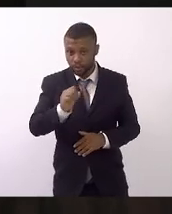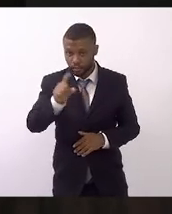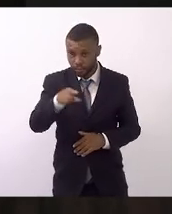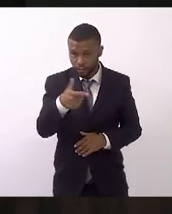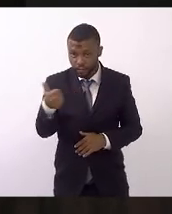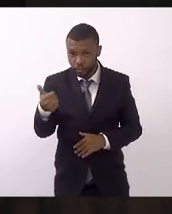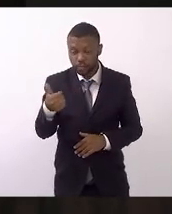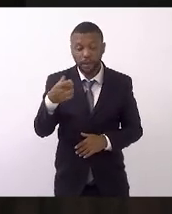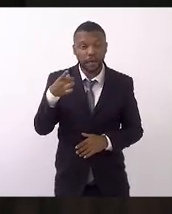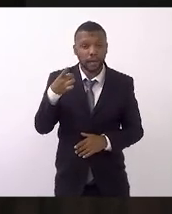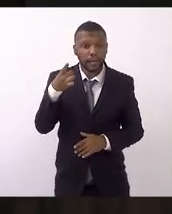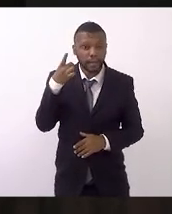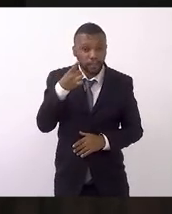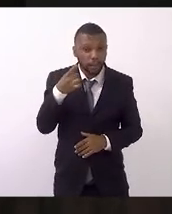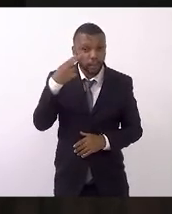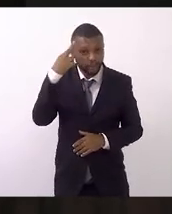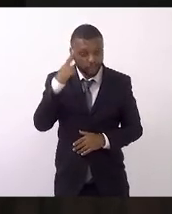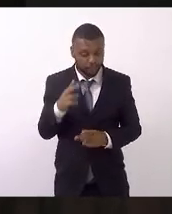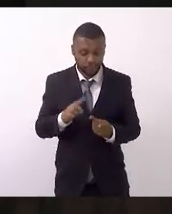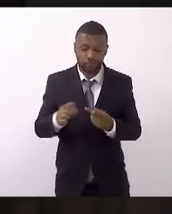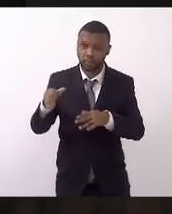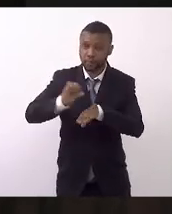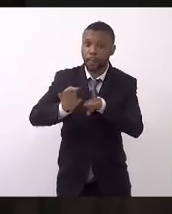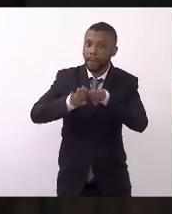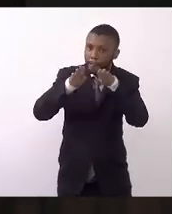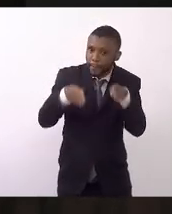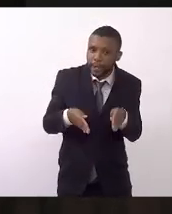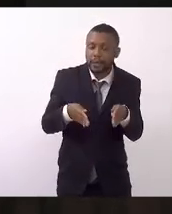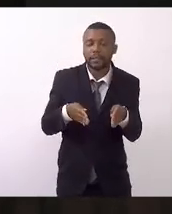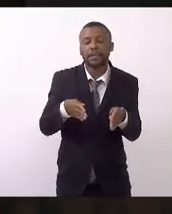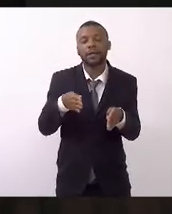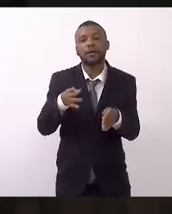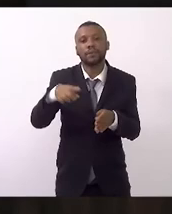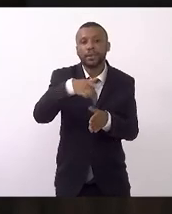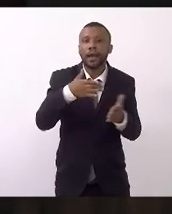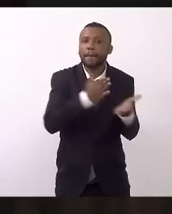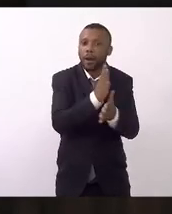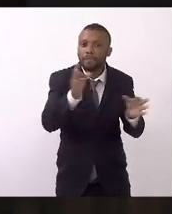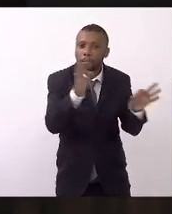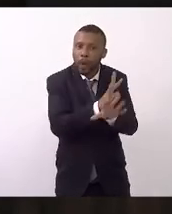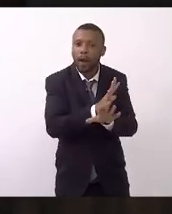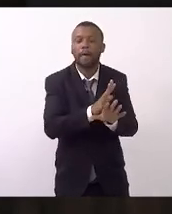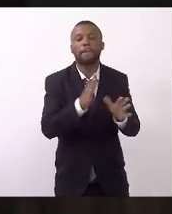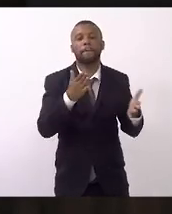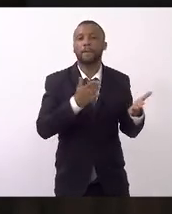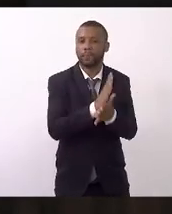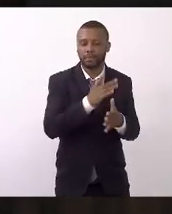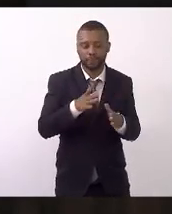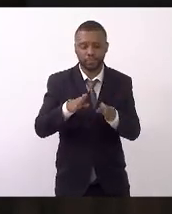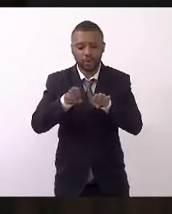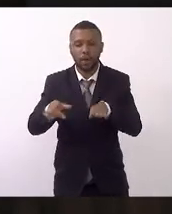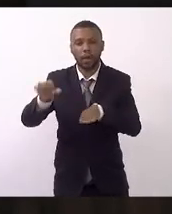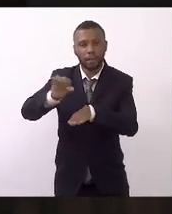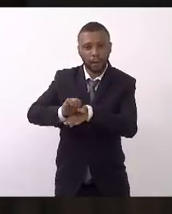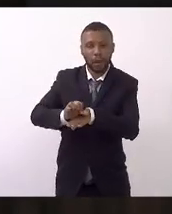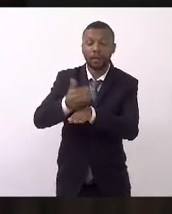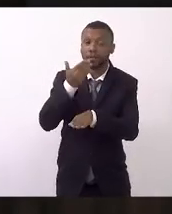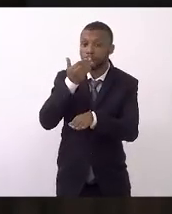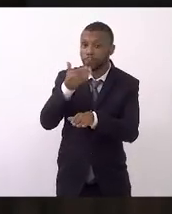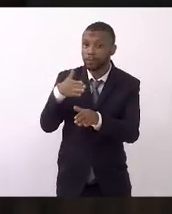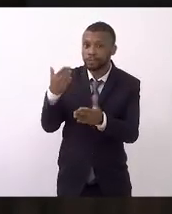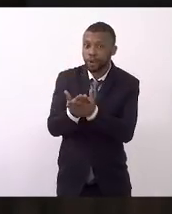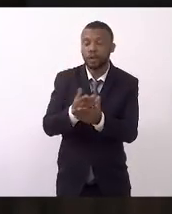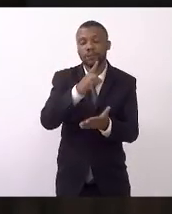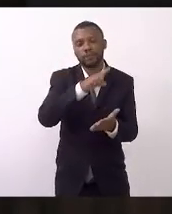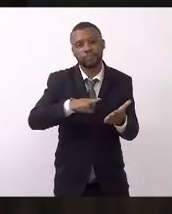da deputada Renata Souza. Há sobre a mesa... os senhores que aprovam, permaneçam como estão, aprovado. Há sobre a mesa requerimento de